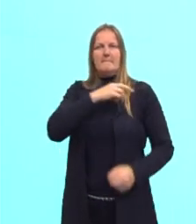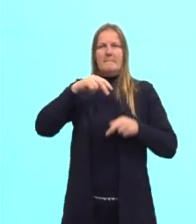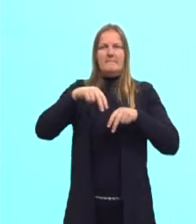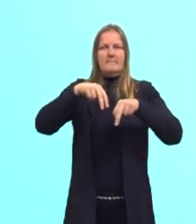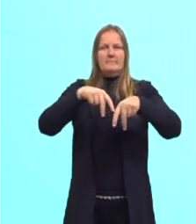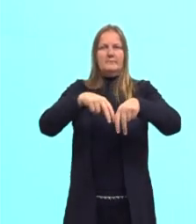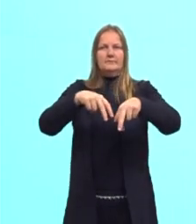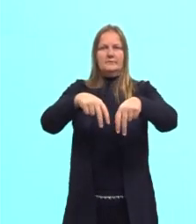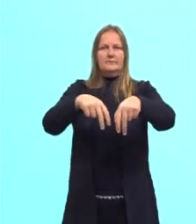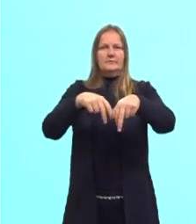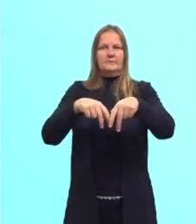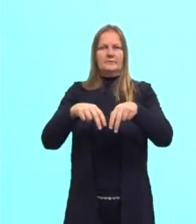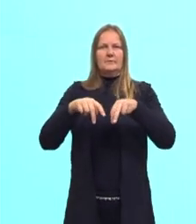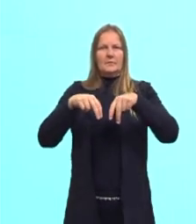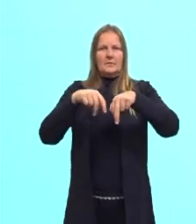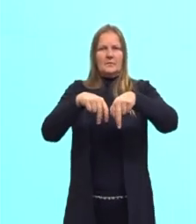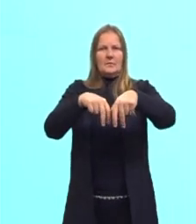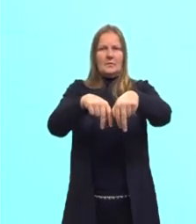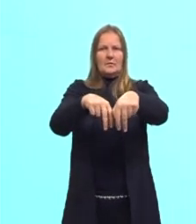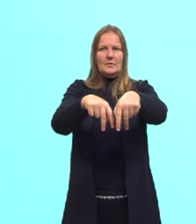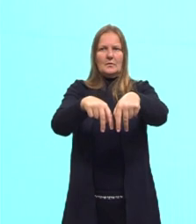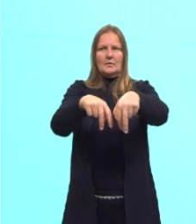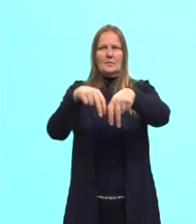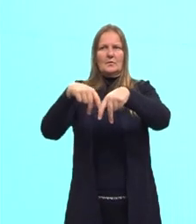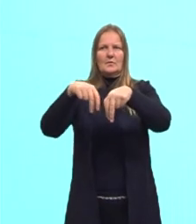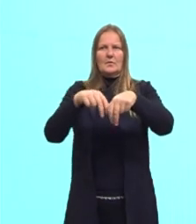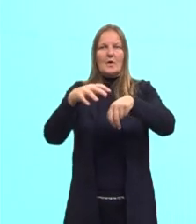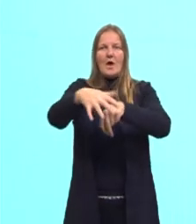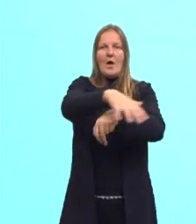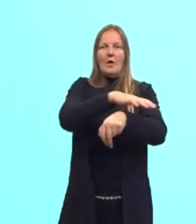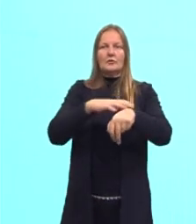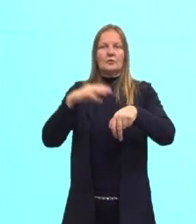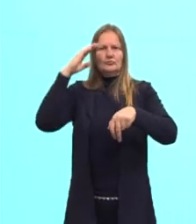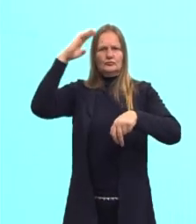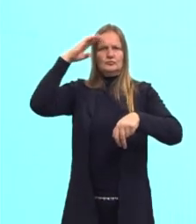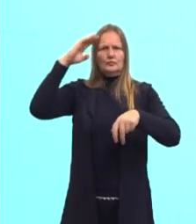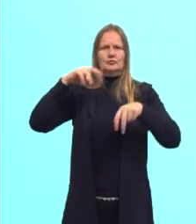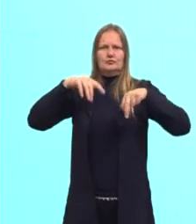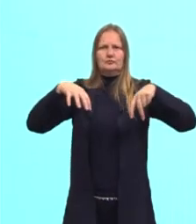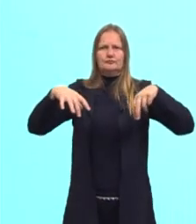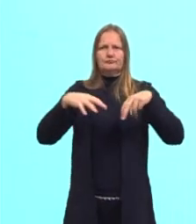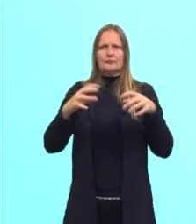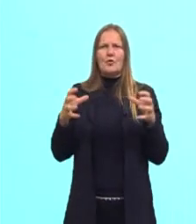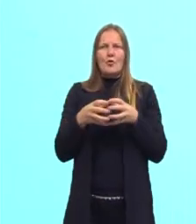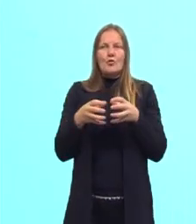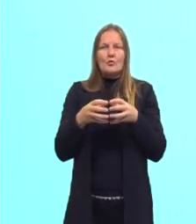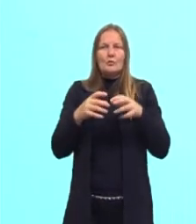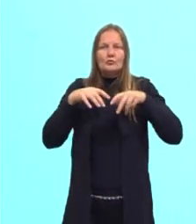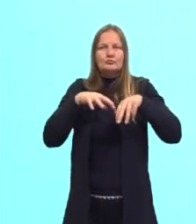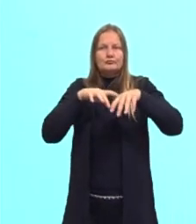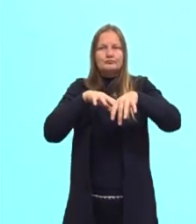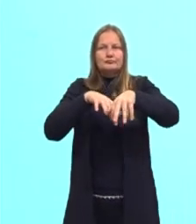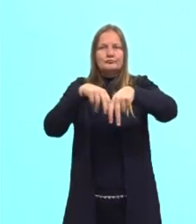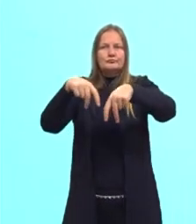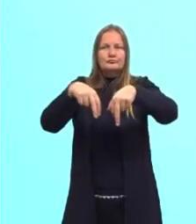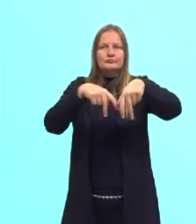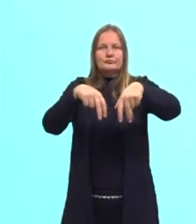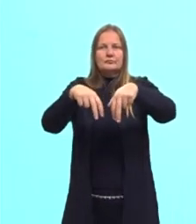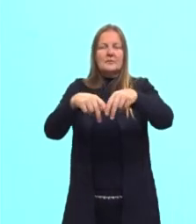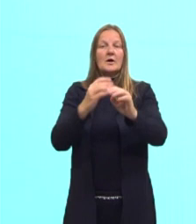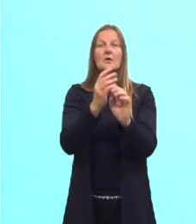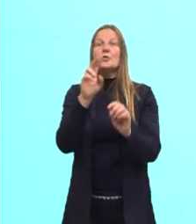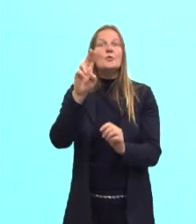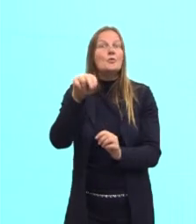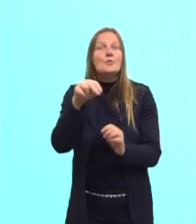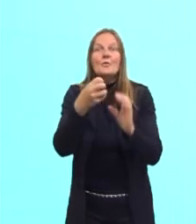um para onde você deve ir à e ao redor soldados EA característica peculiar dessa obra que eles não estão